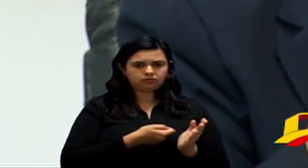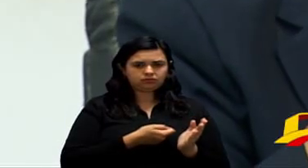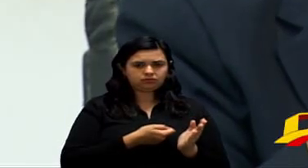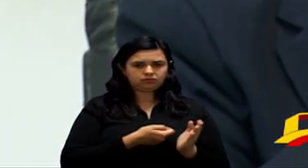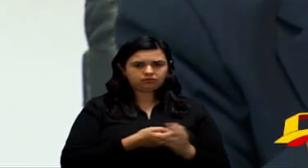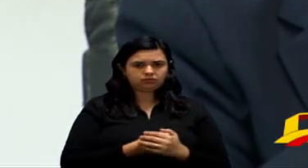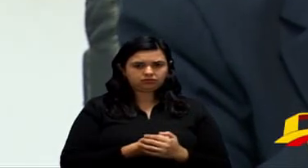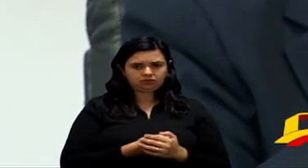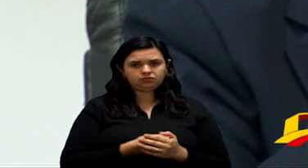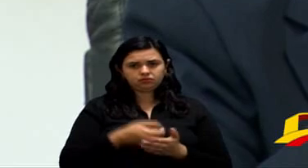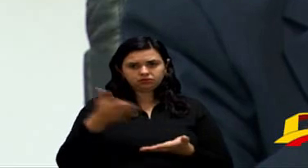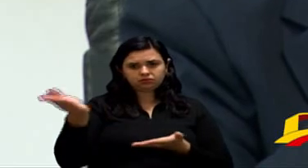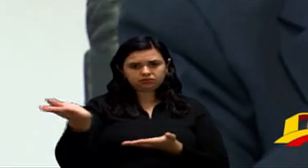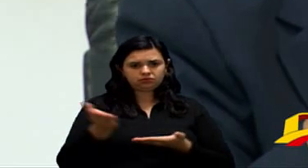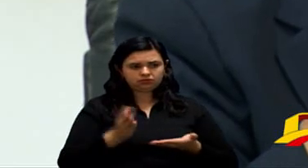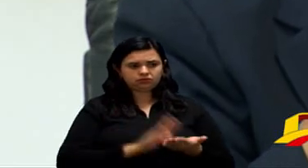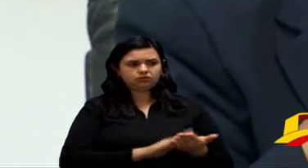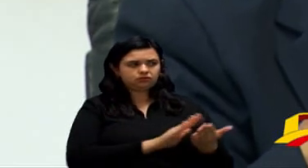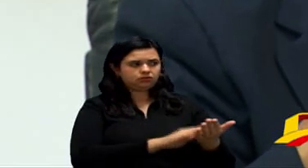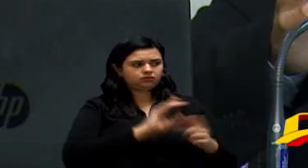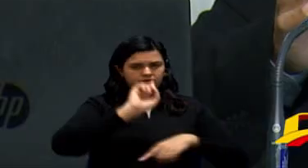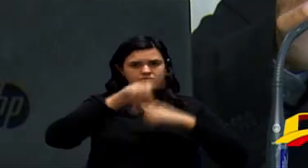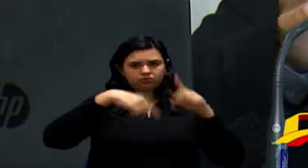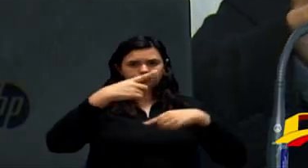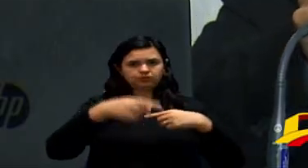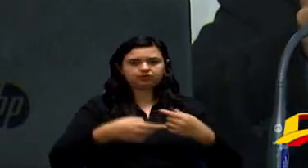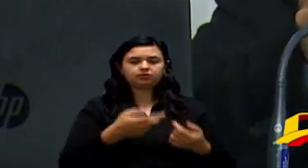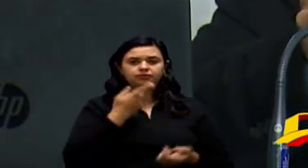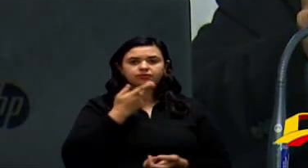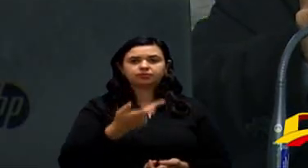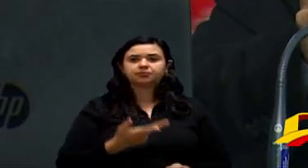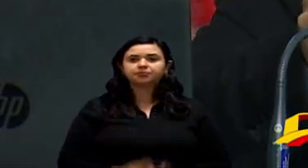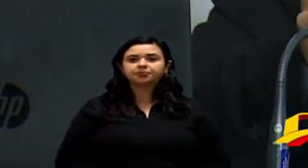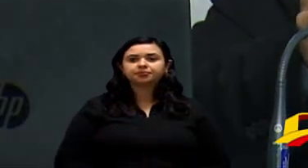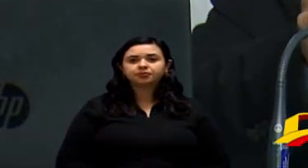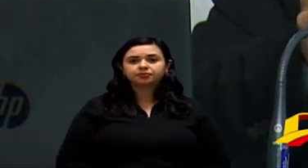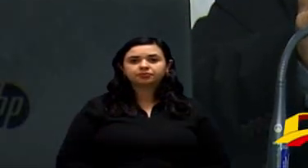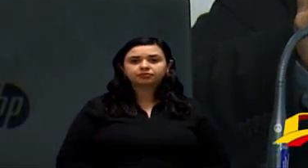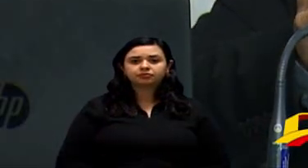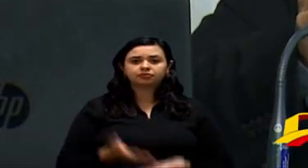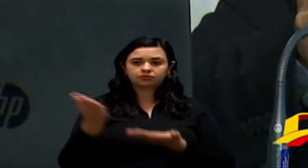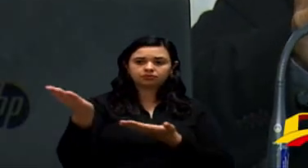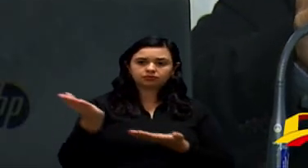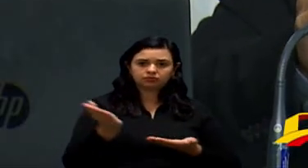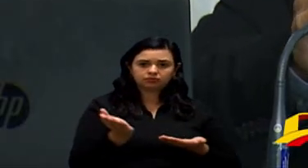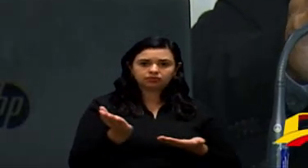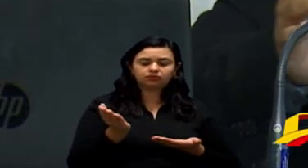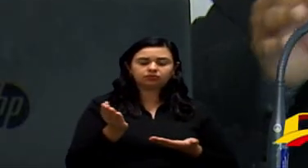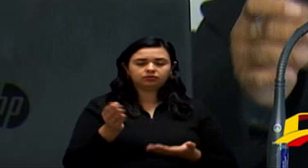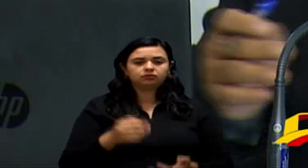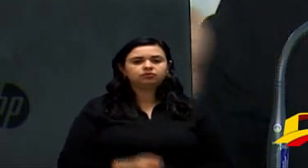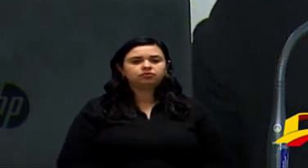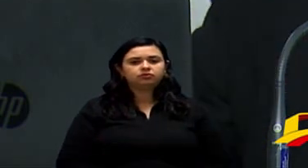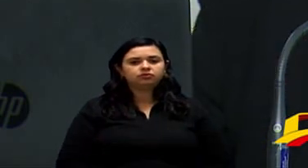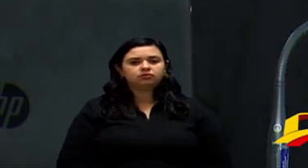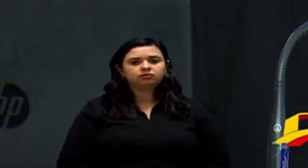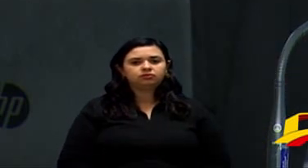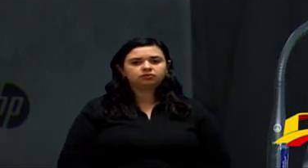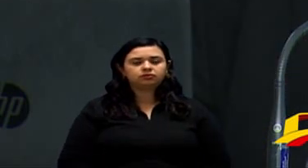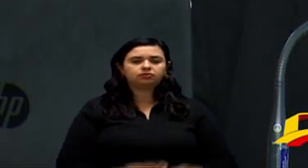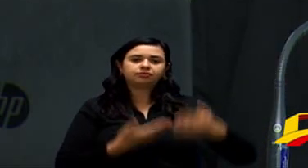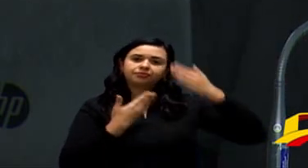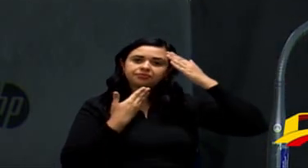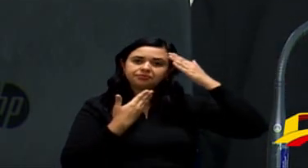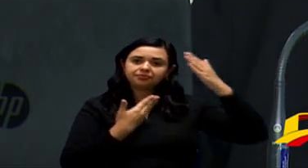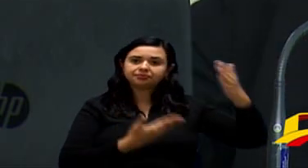tá Então pessoal Tudo bem obrigado então eu gostaria de passar por cerimonial para poder fazer a chamada Obrigado presidente